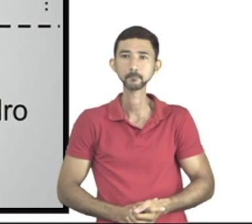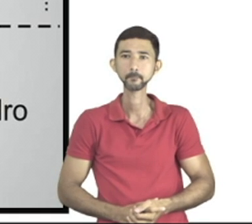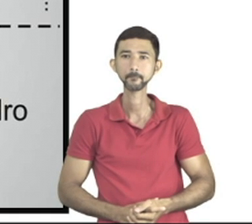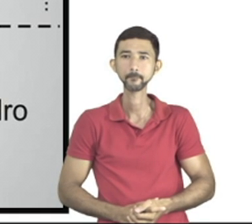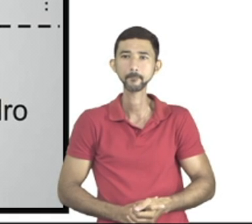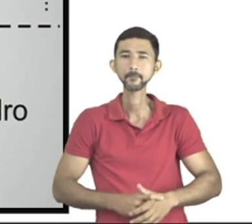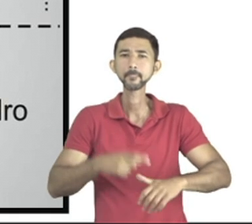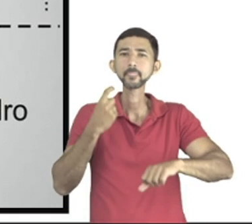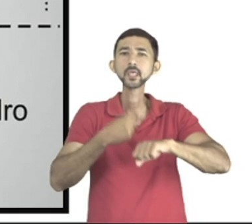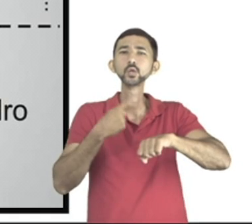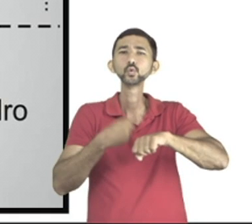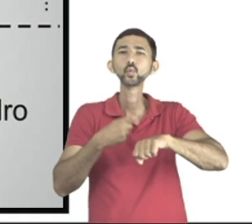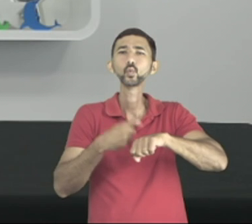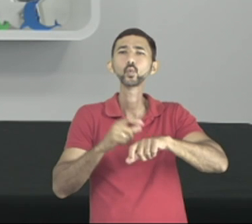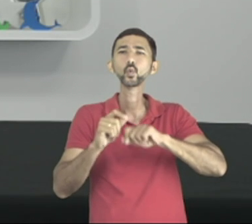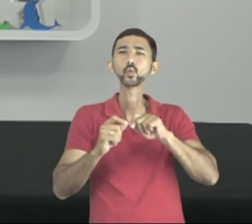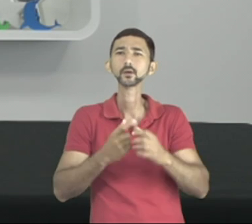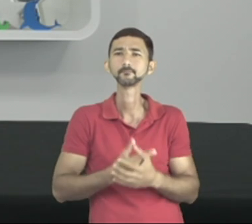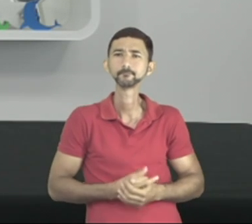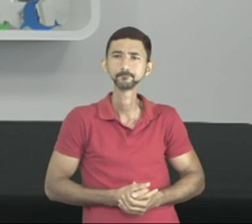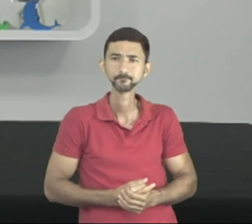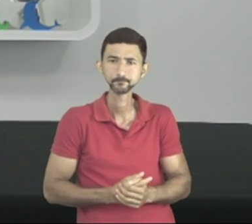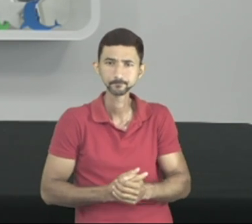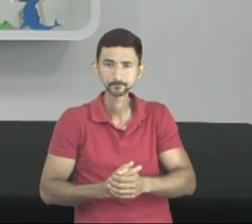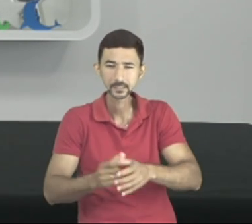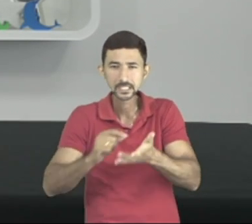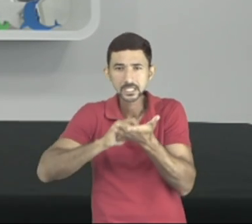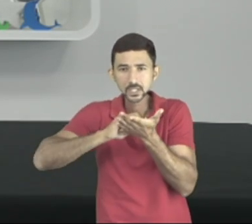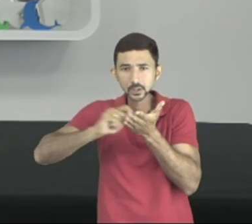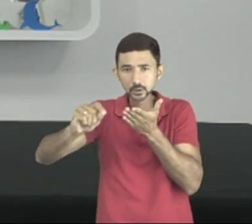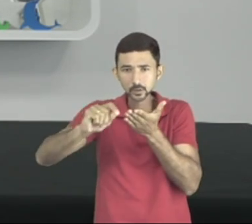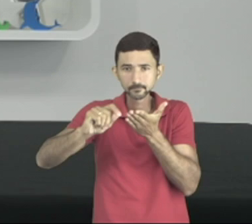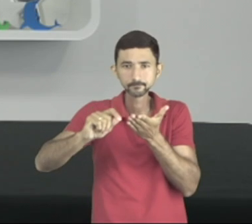Dureza significa resistência ao risco.